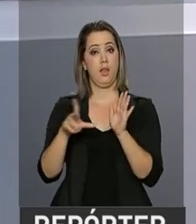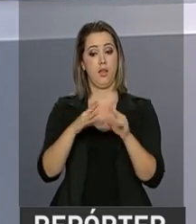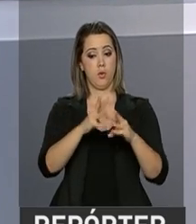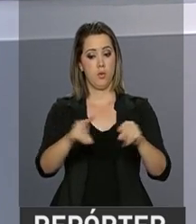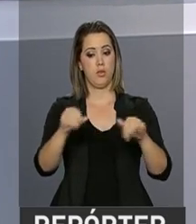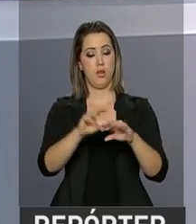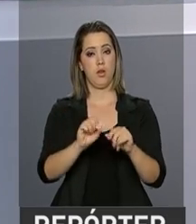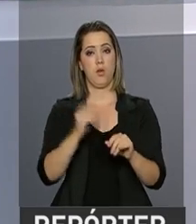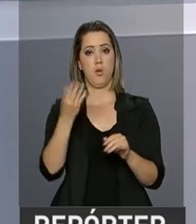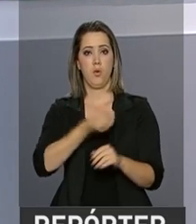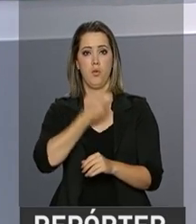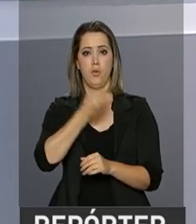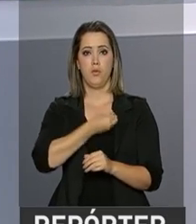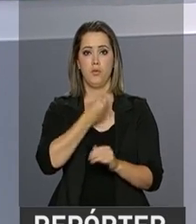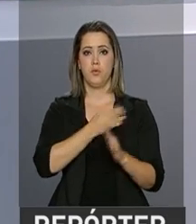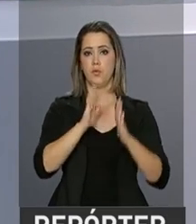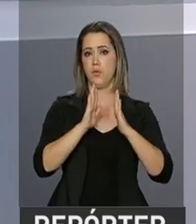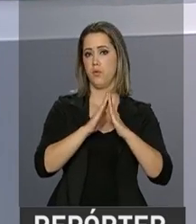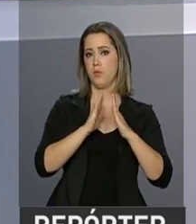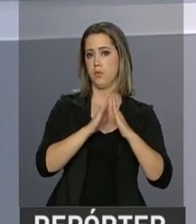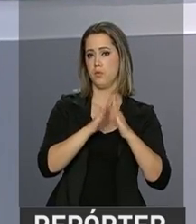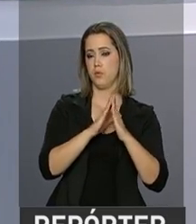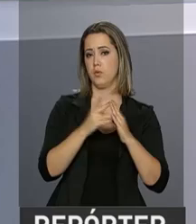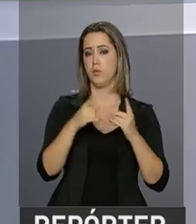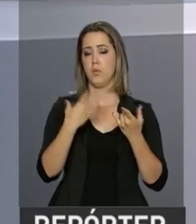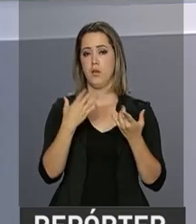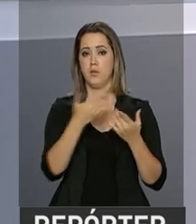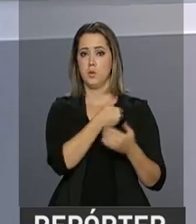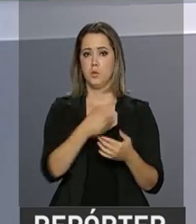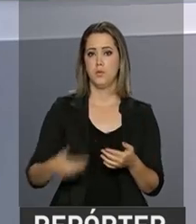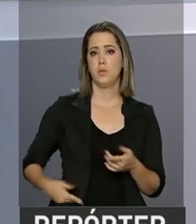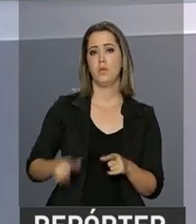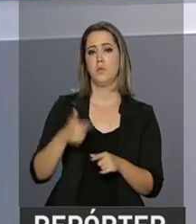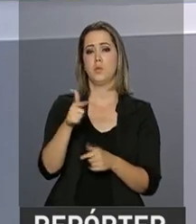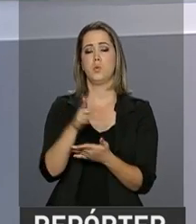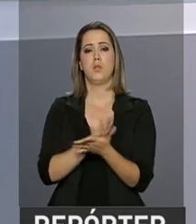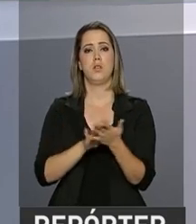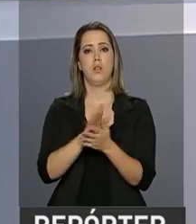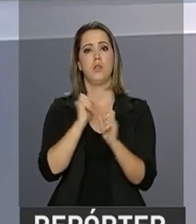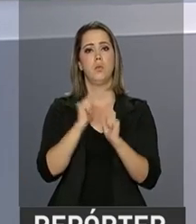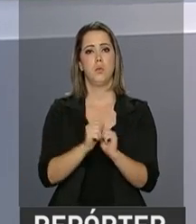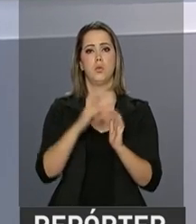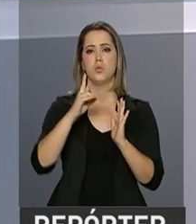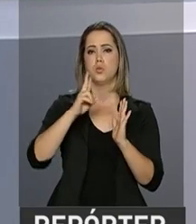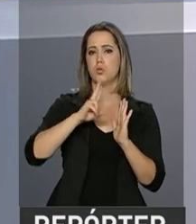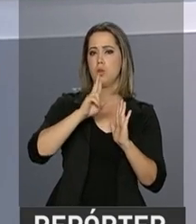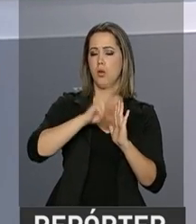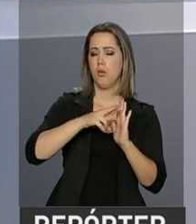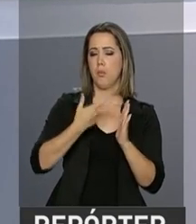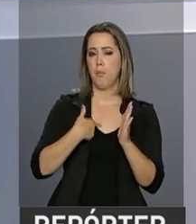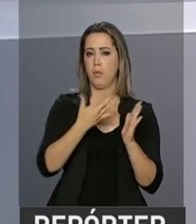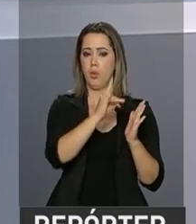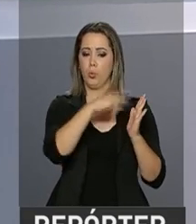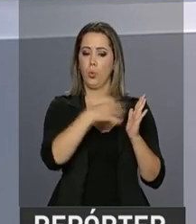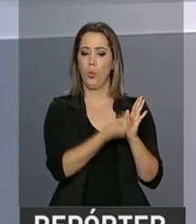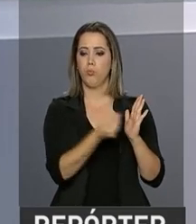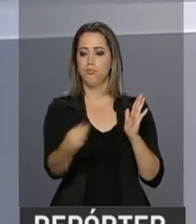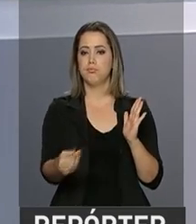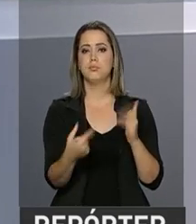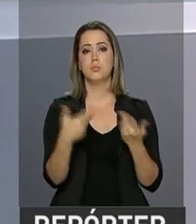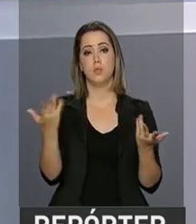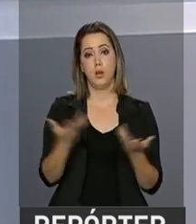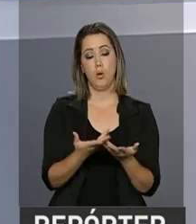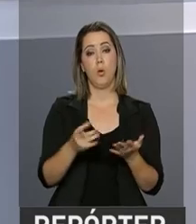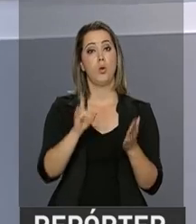imóvel da União por exemplo mas não tem o título de posse vai poder regularizar a situação com mais facilidade e com o título da